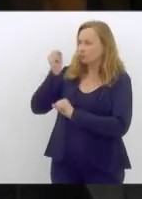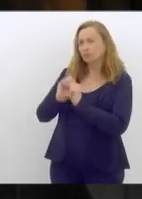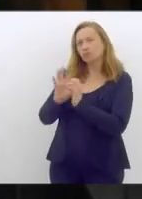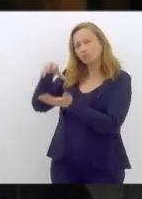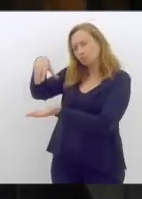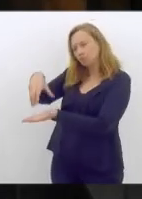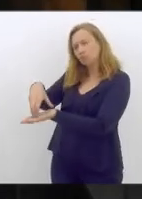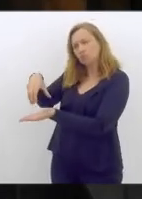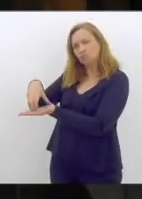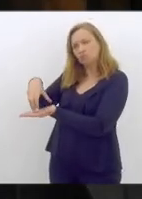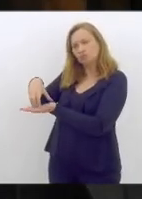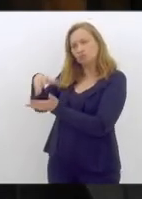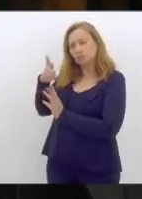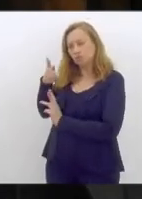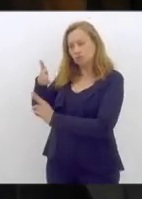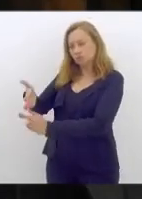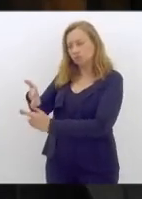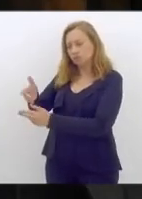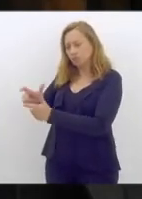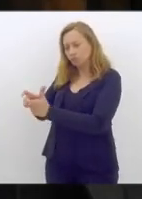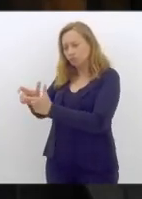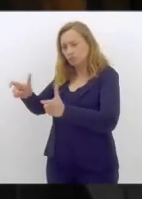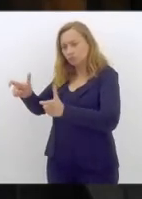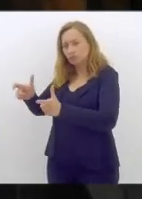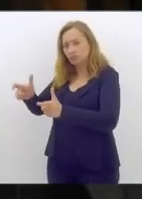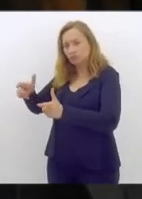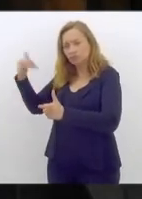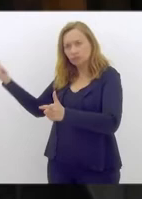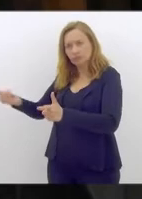essa é uma das atribuições mais importantes